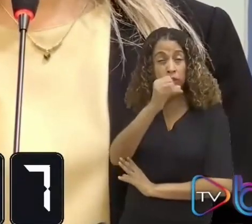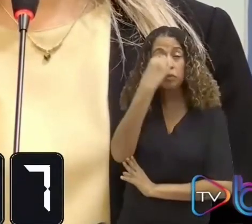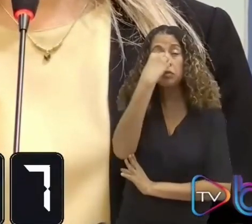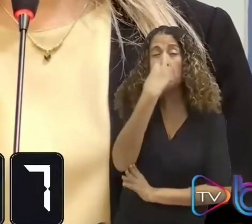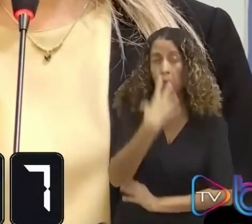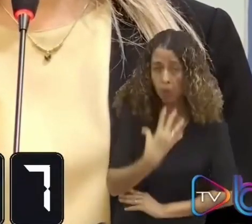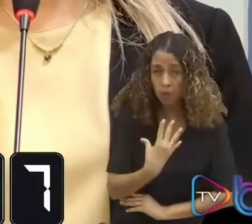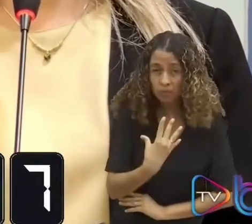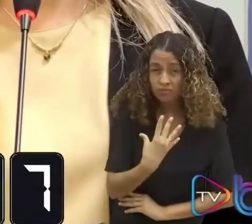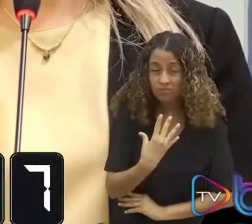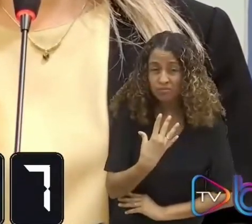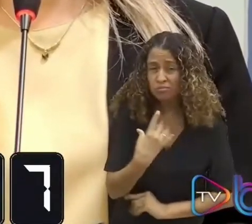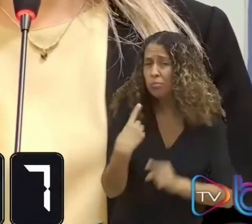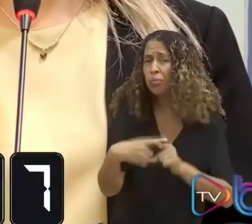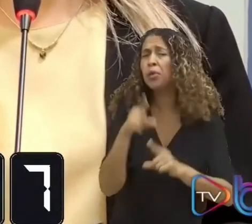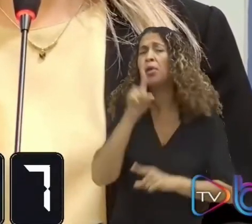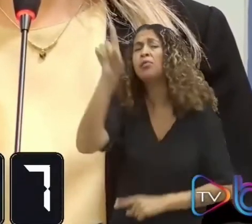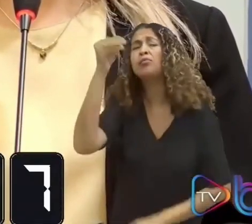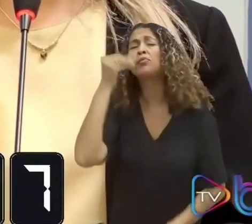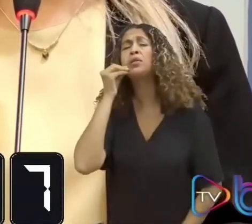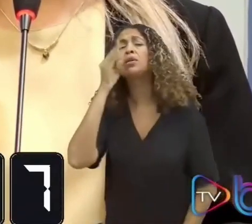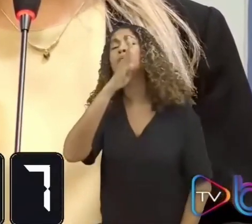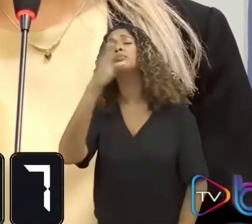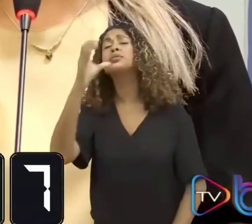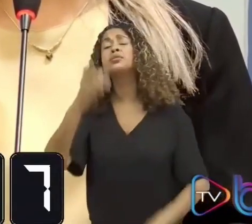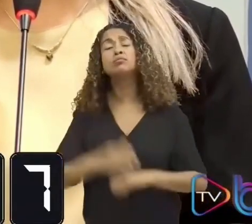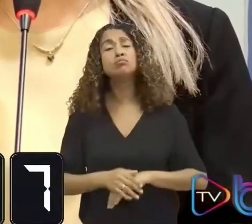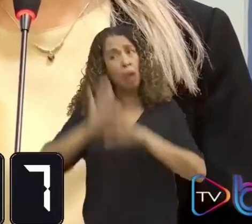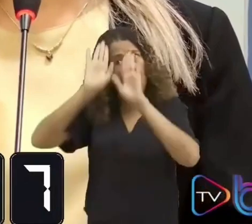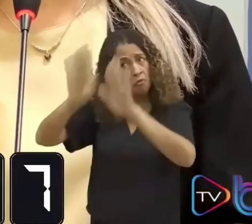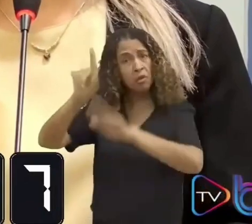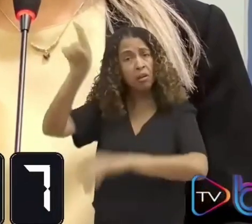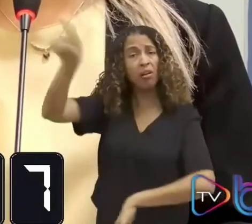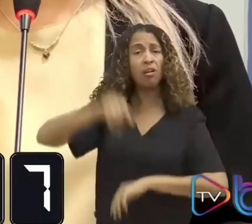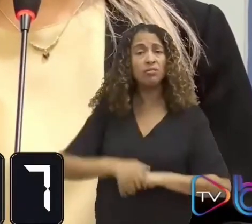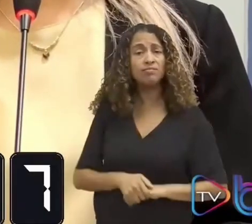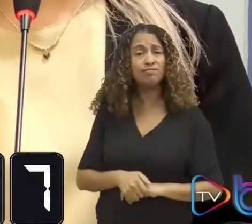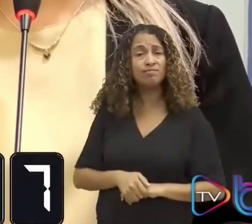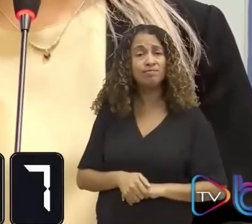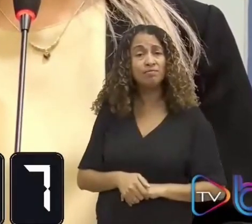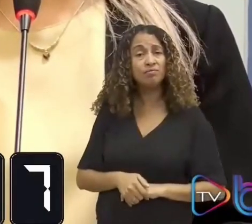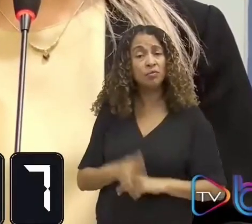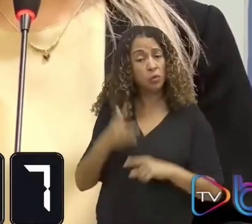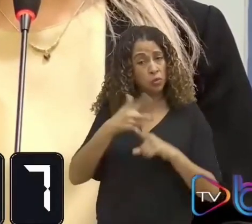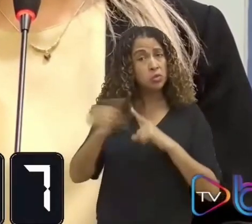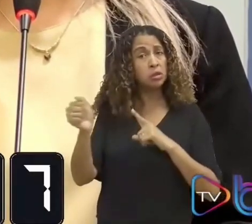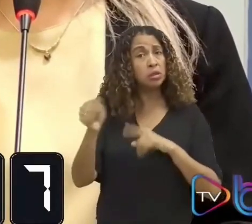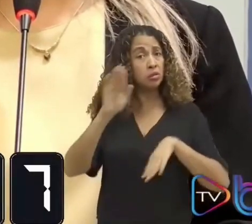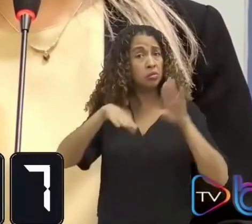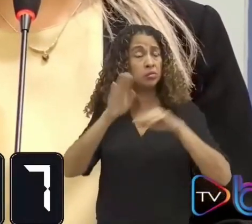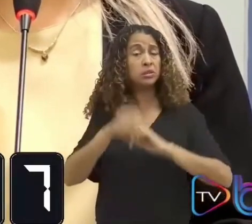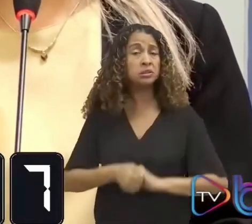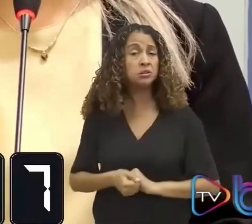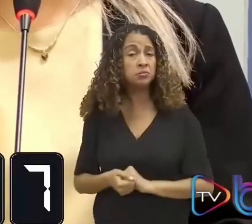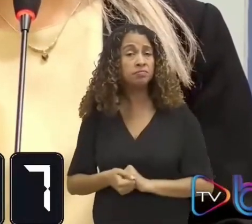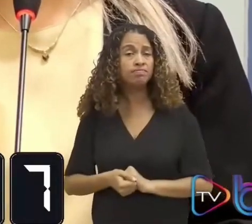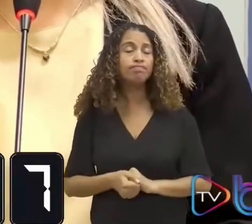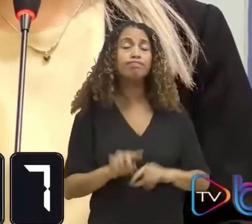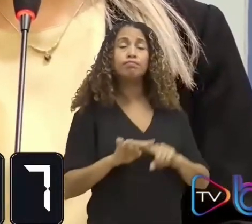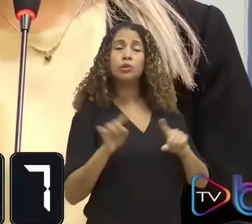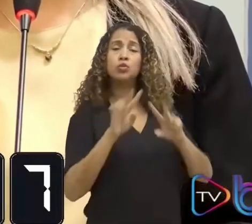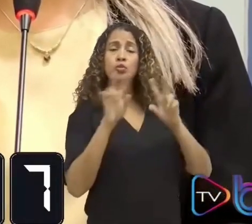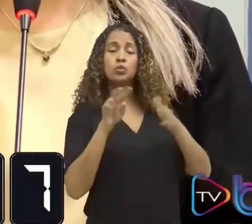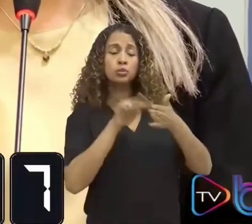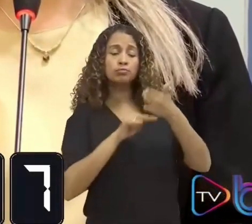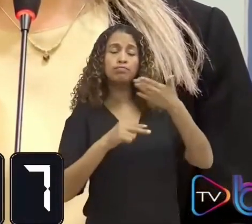falam, por que que não foram candidato em Balneário e ficariam lá, venceriam talvez por unanimidade. Mas vamos falar sobre o Portal da Transparência.